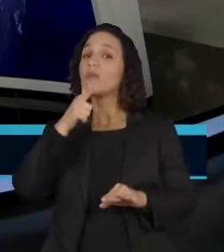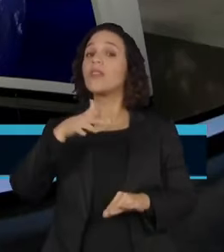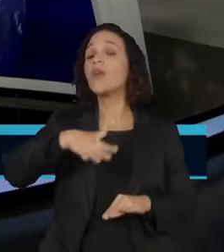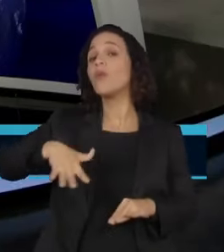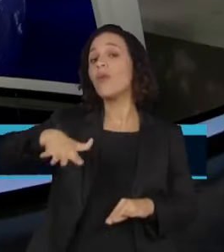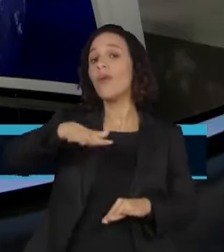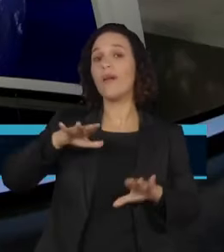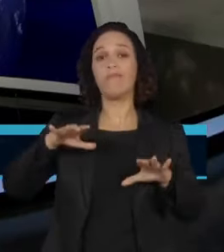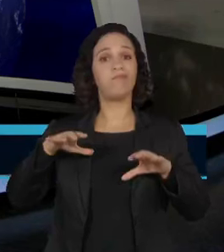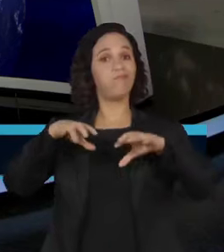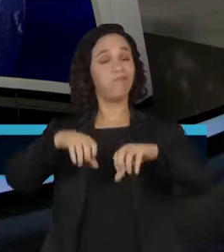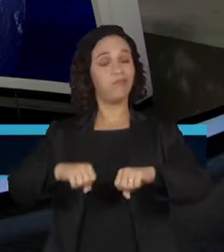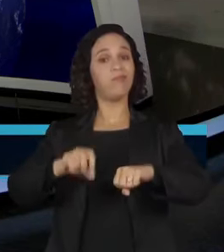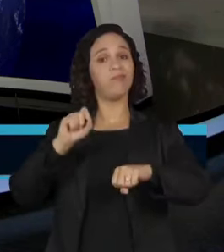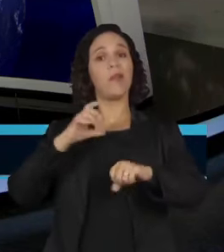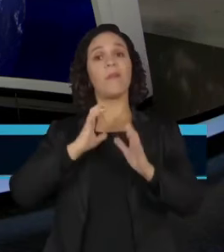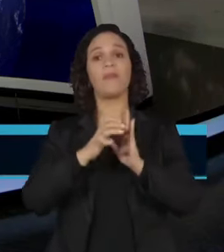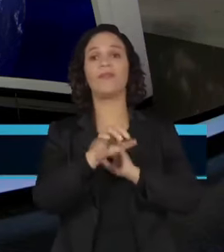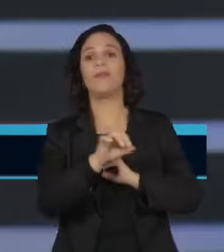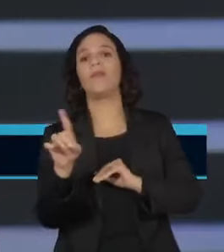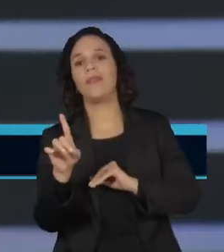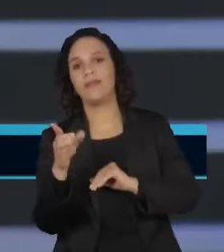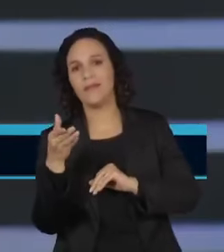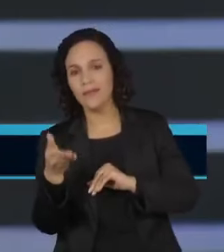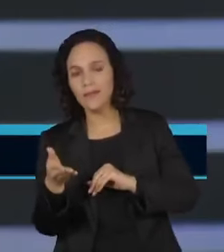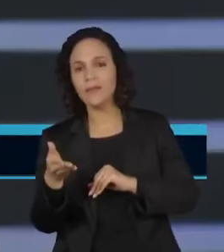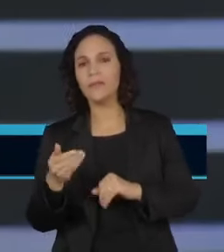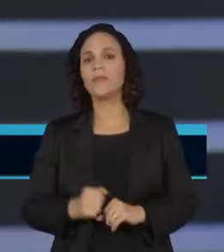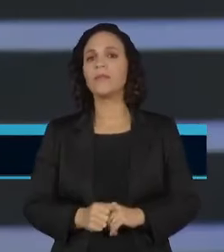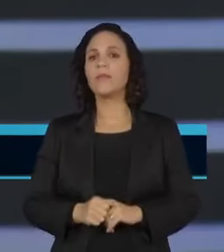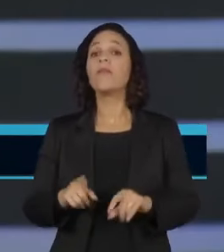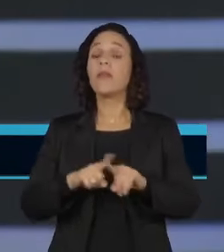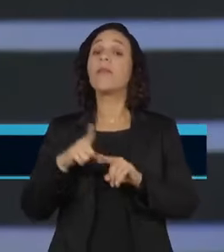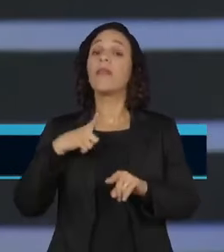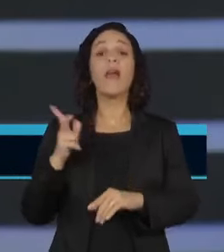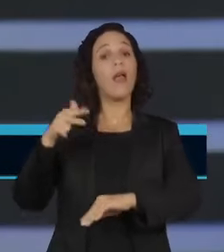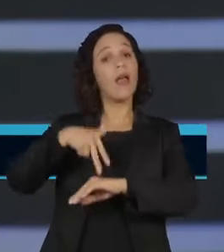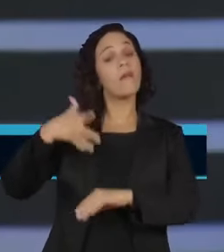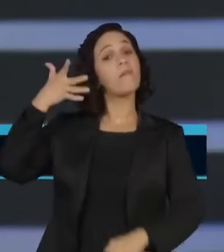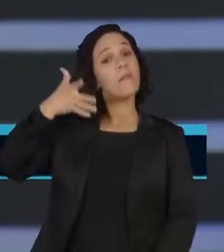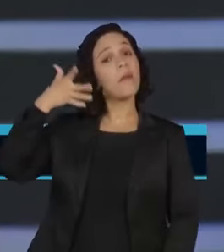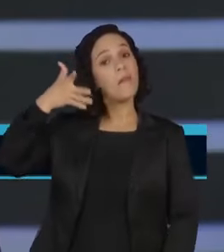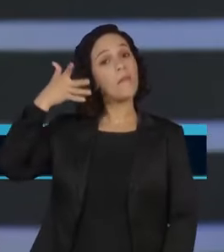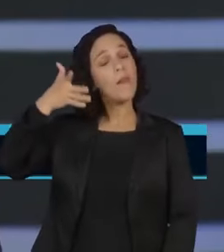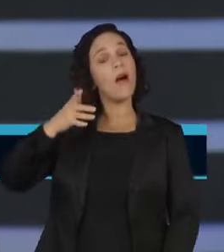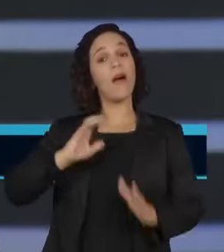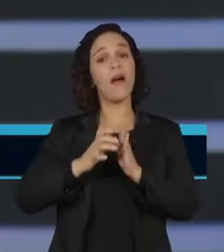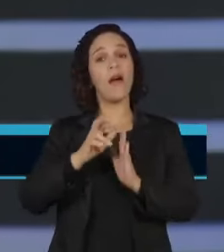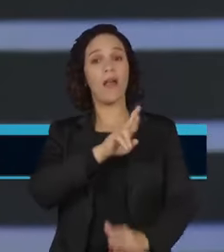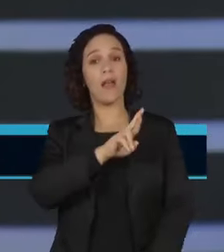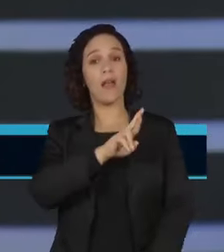dias foi justamente os democratas, né? Em relação, mesmo tendo a convenção republicana tão próximo. Pelo andar